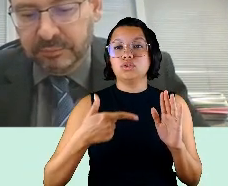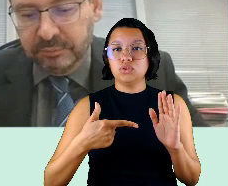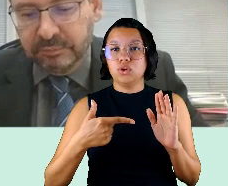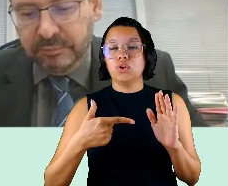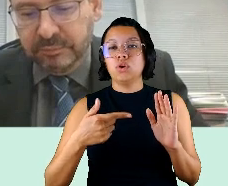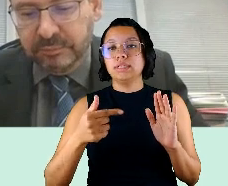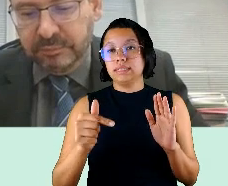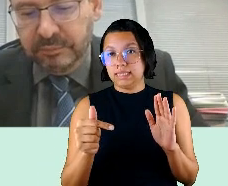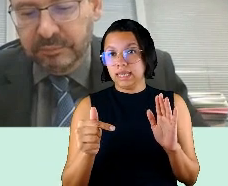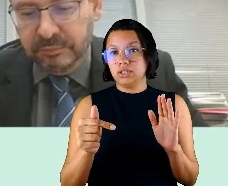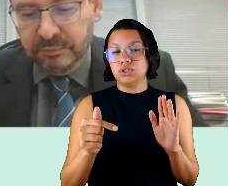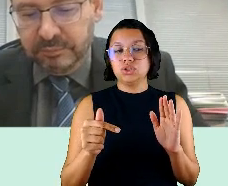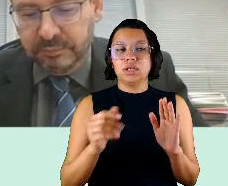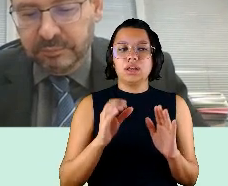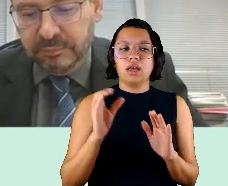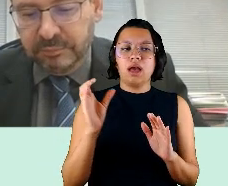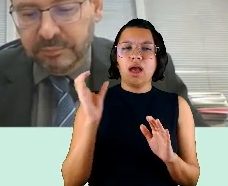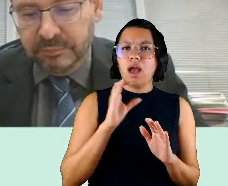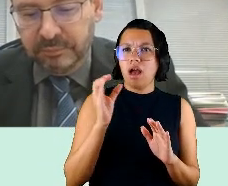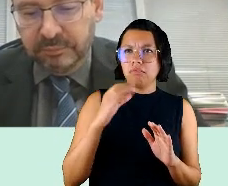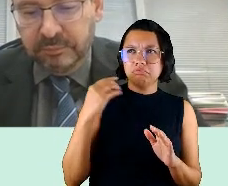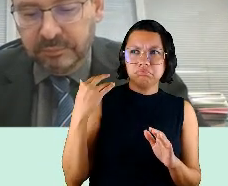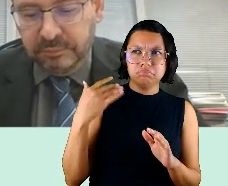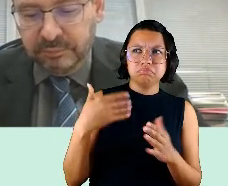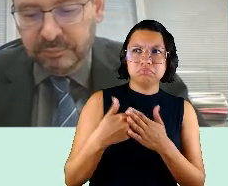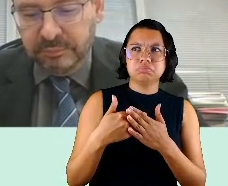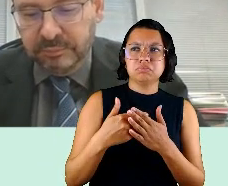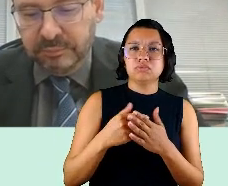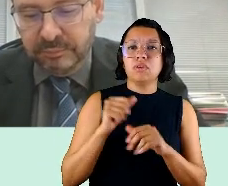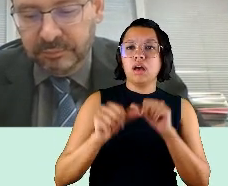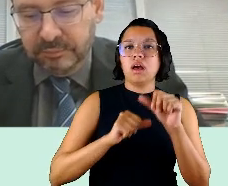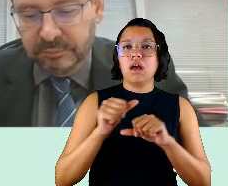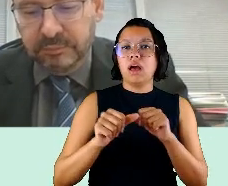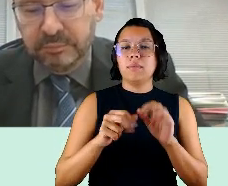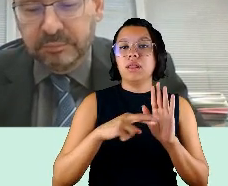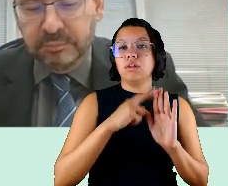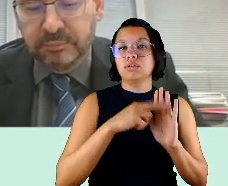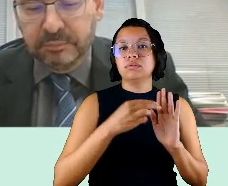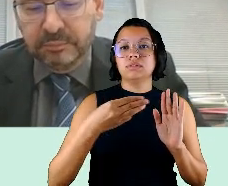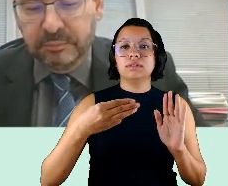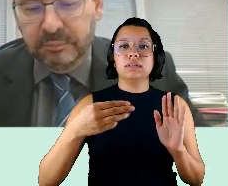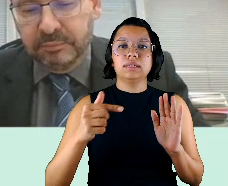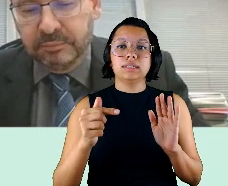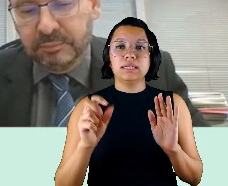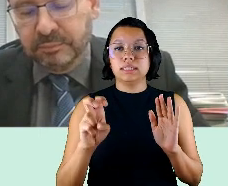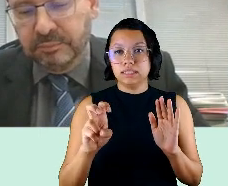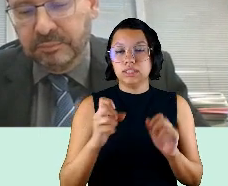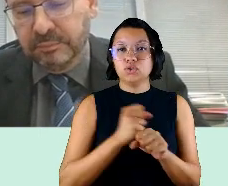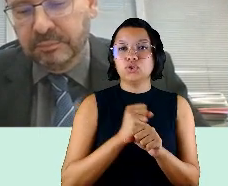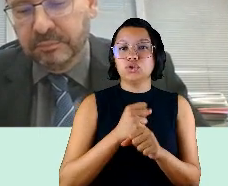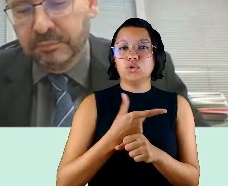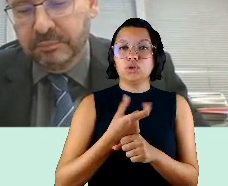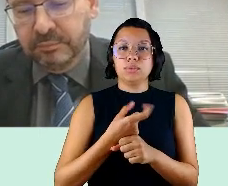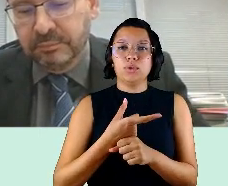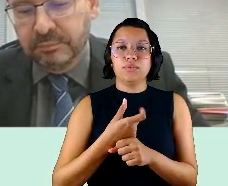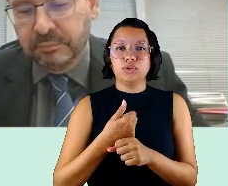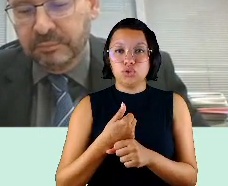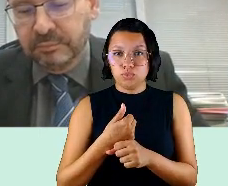227, que foi recentemente alterada pela resolução 375, de 2021.